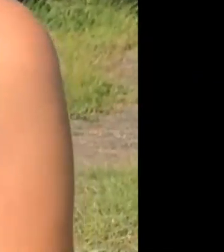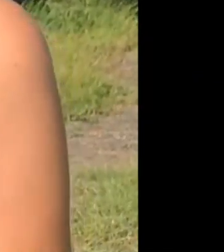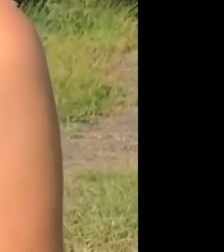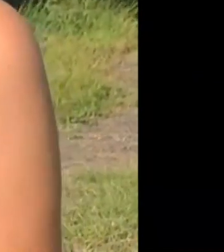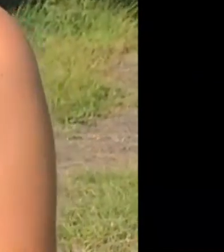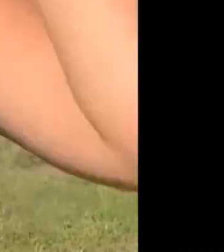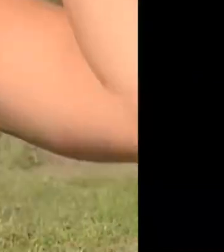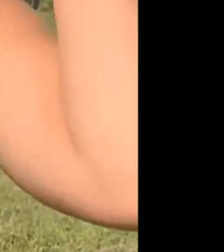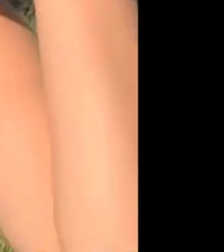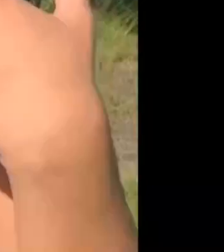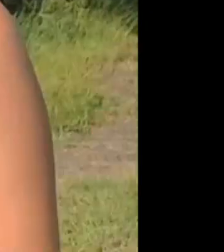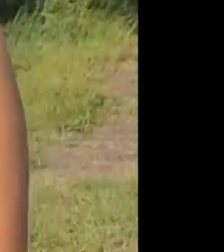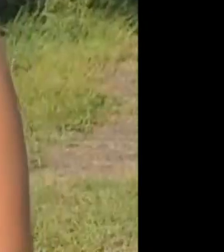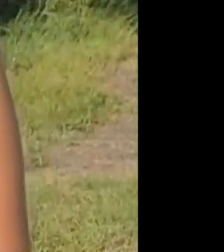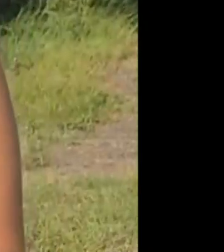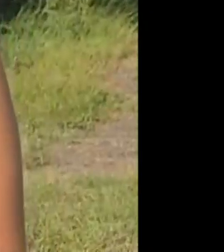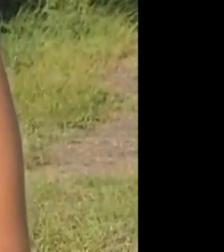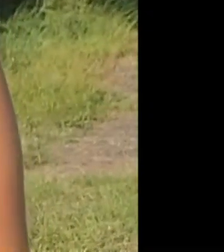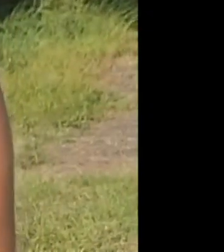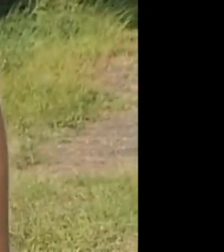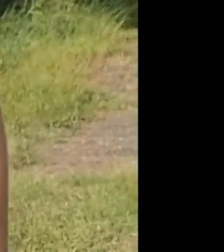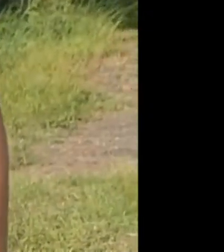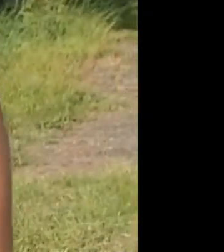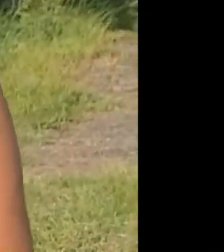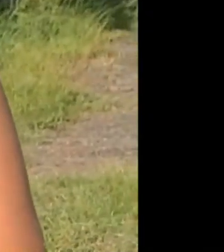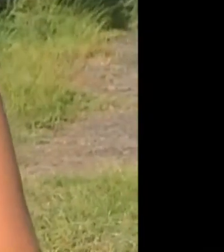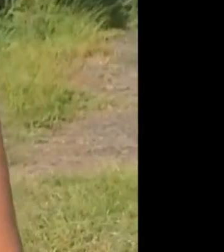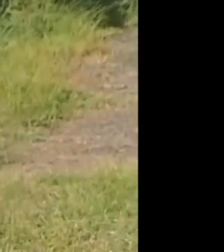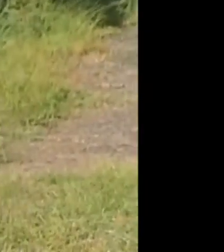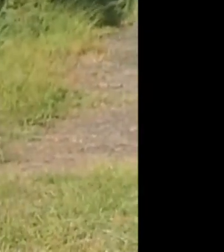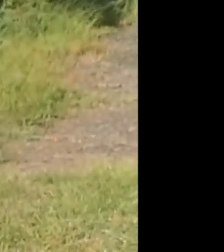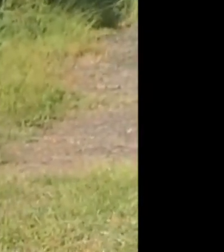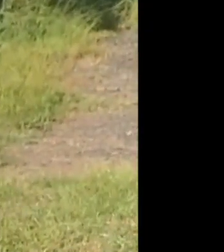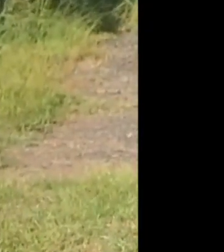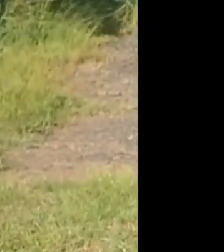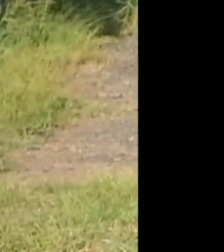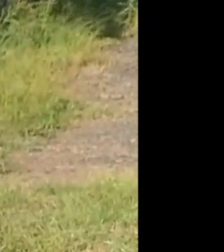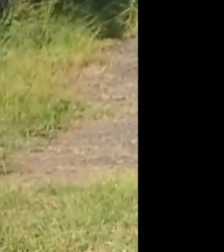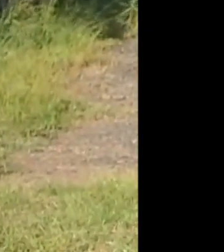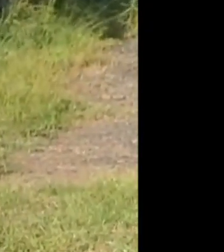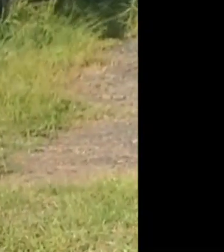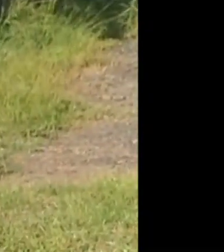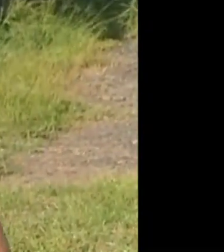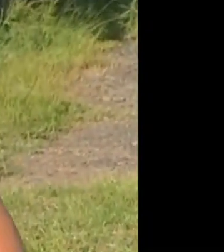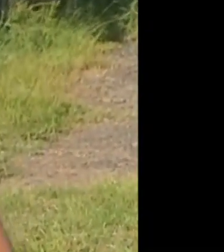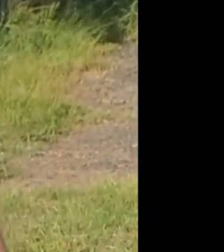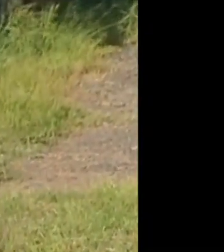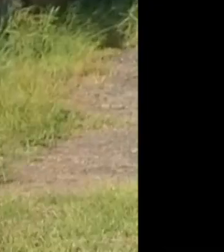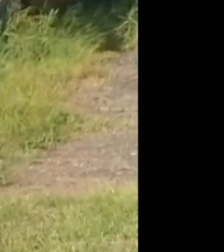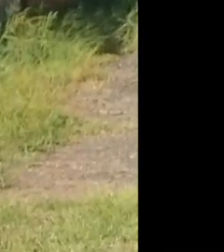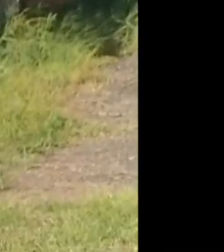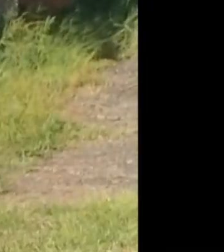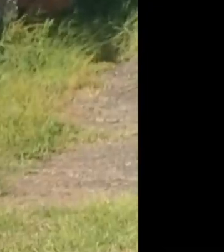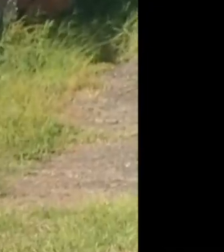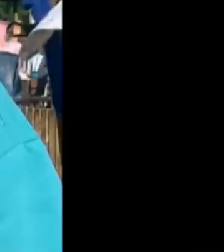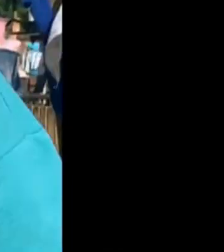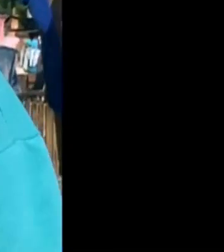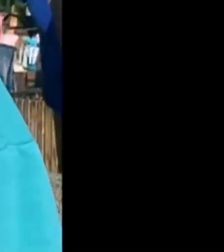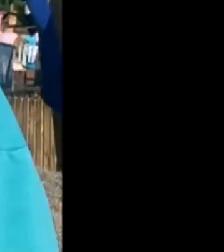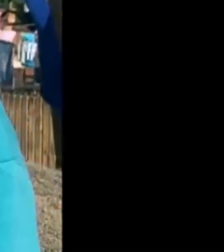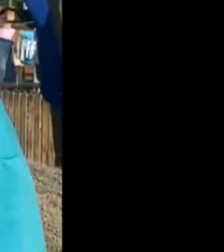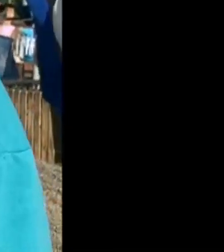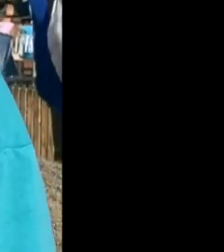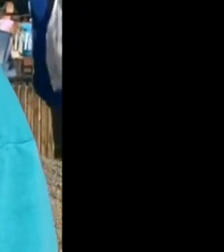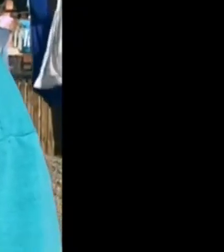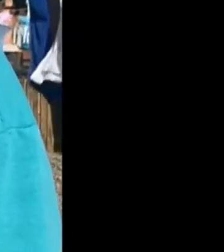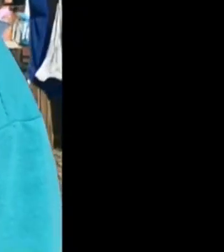se machucar ou alguém acabar algum carro ou algum acidente. Realmente precisa de reformas naquela ponte ali. Volta e